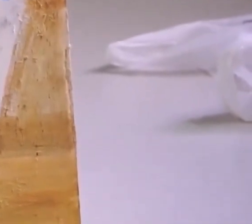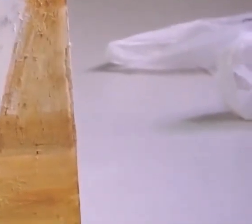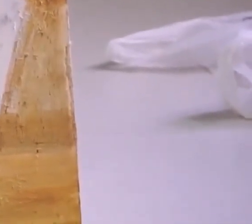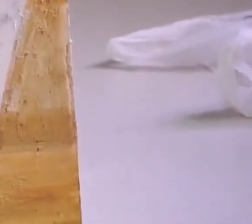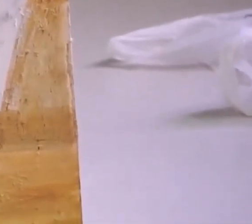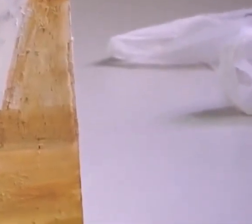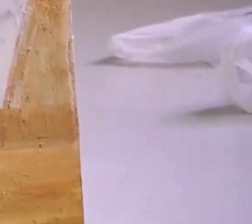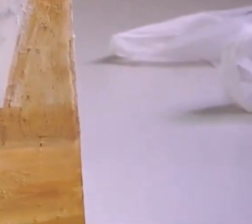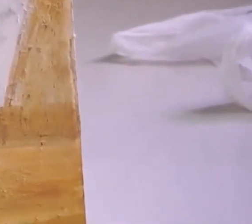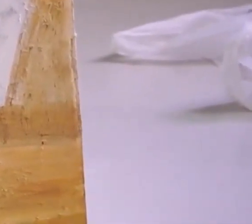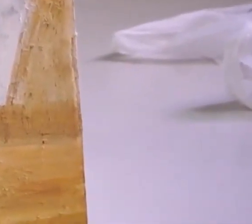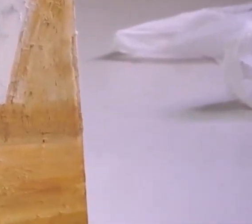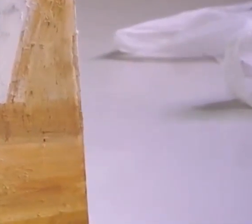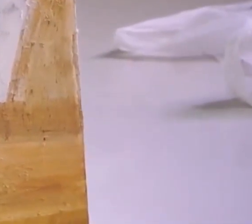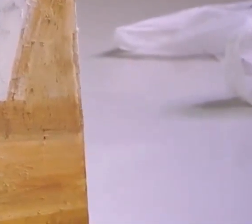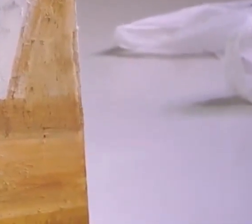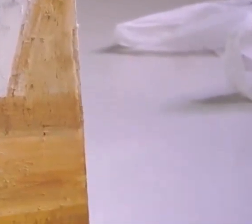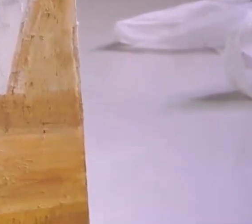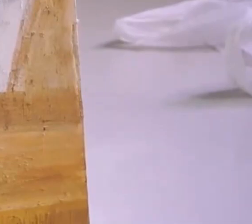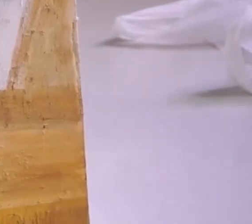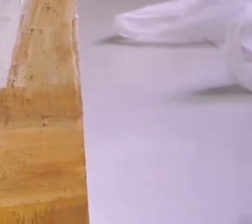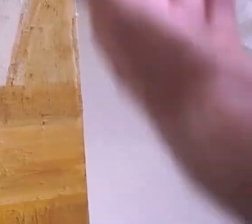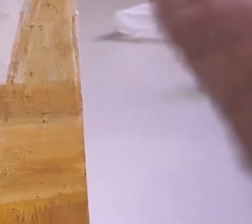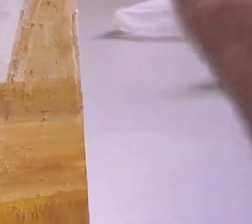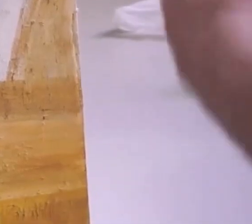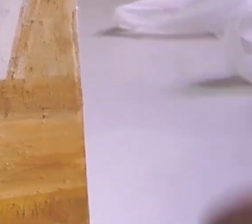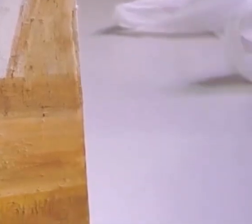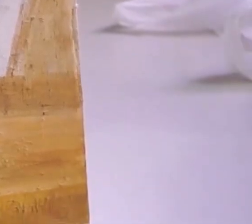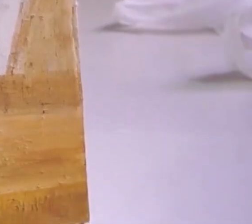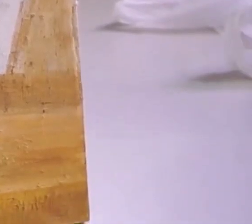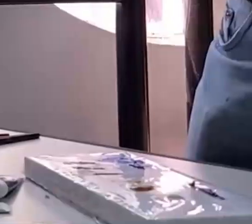mudança, né? Porque a tela, ela tem um branco,